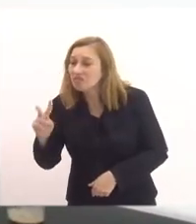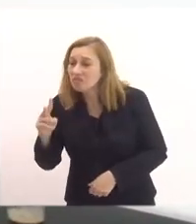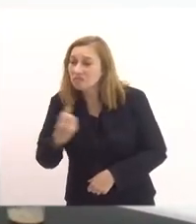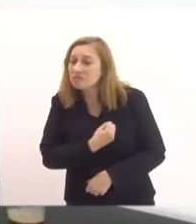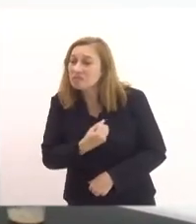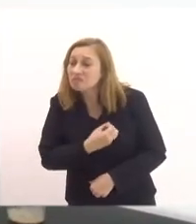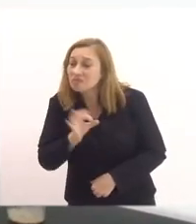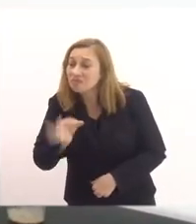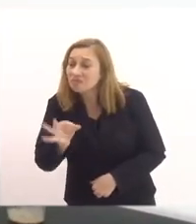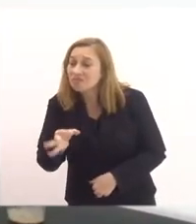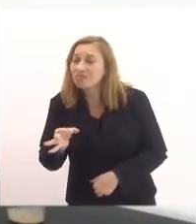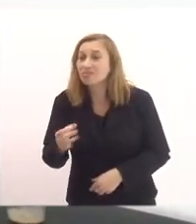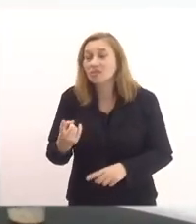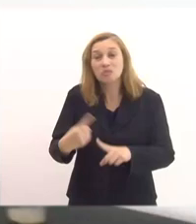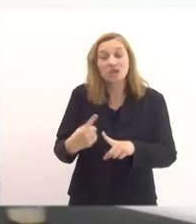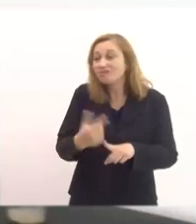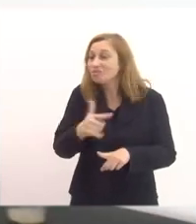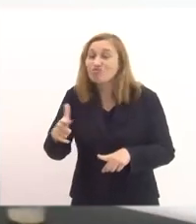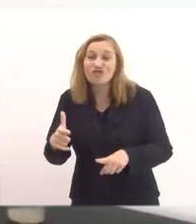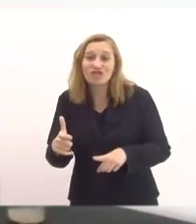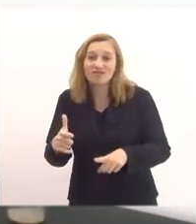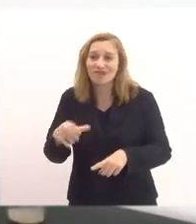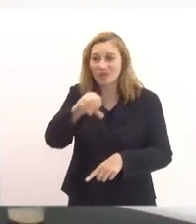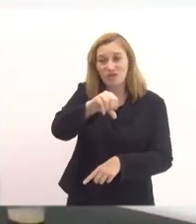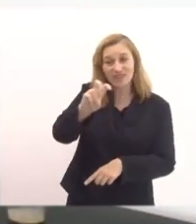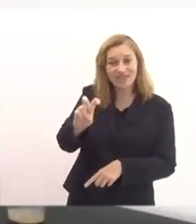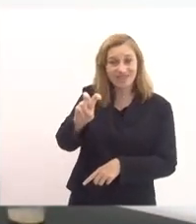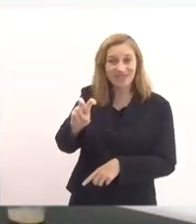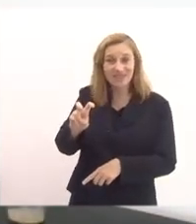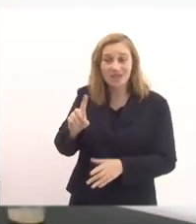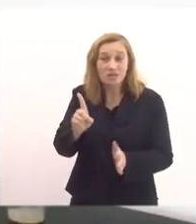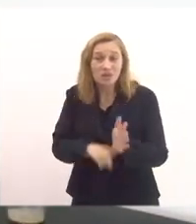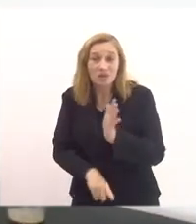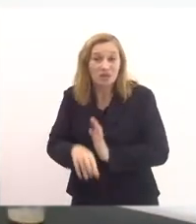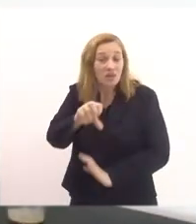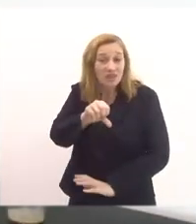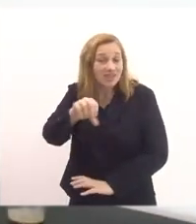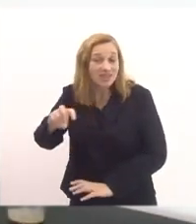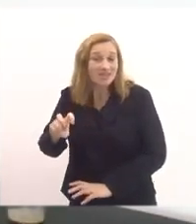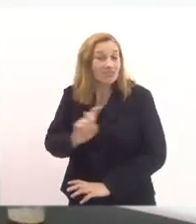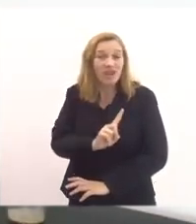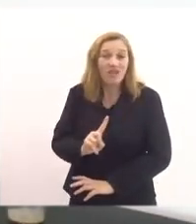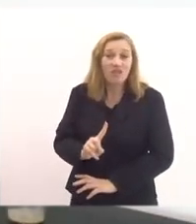naquele momento, porque não tinha tirado 95, botaram minha nota como 95.